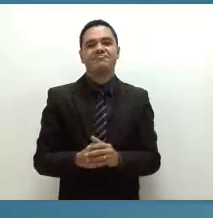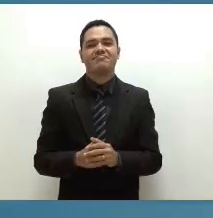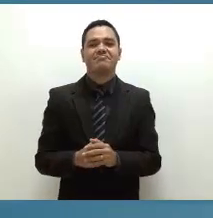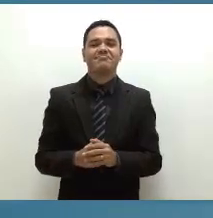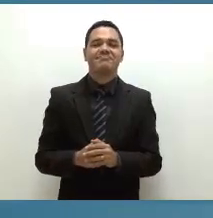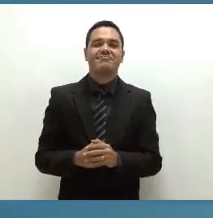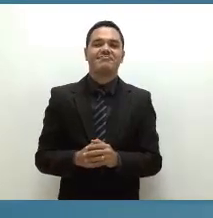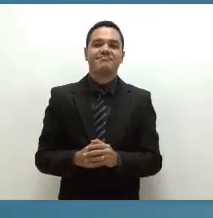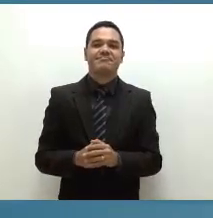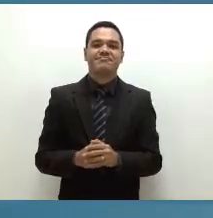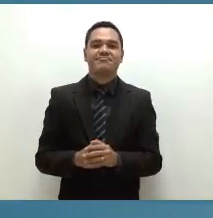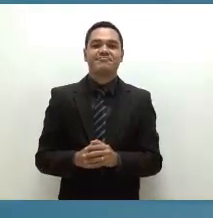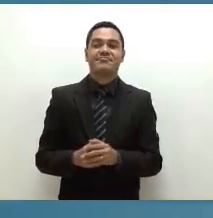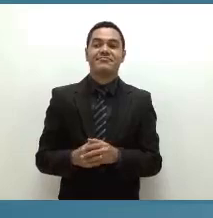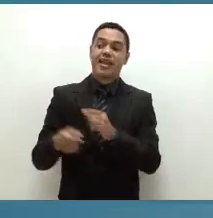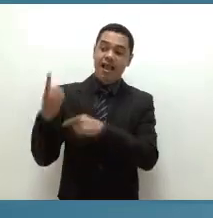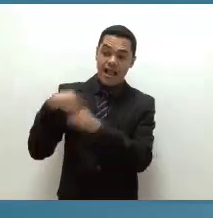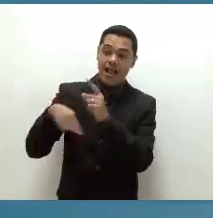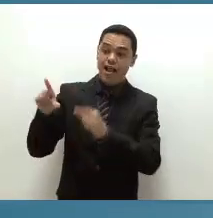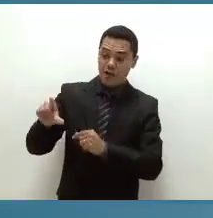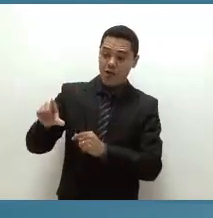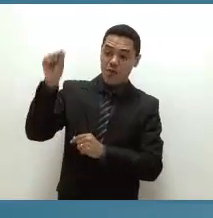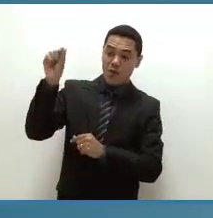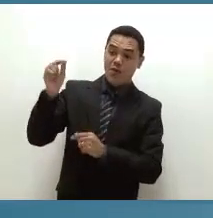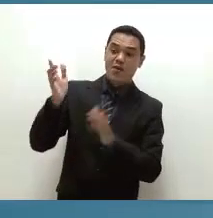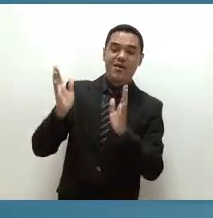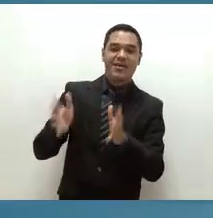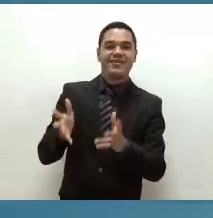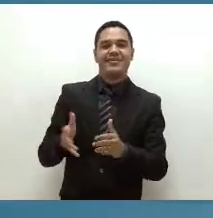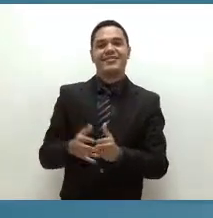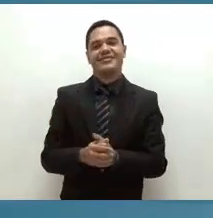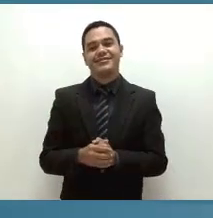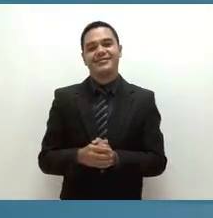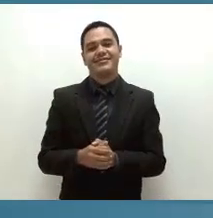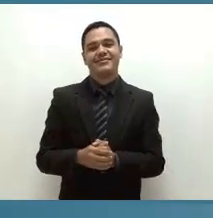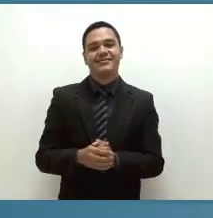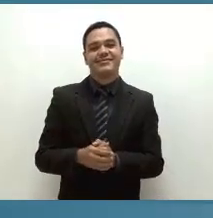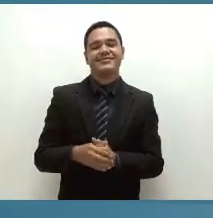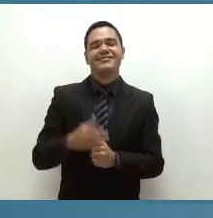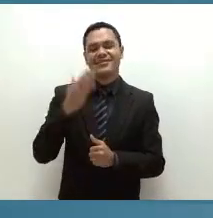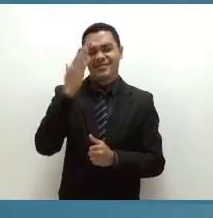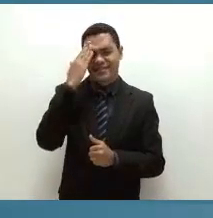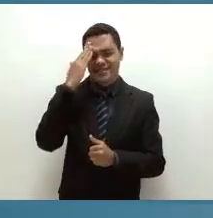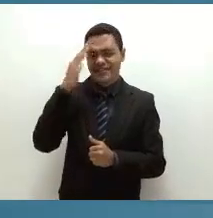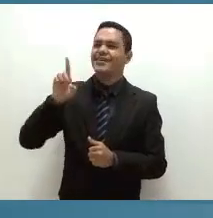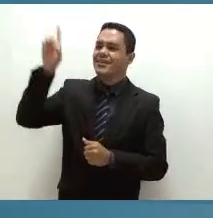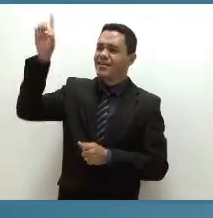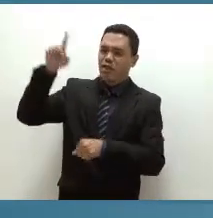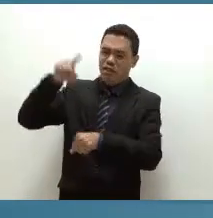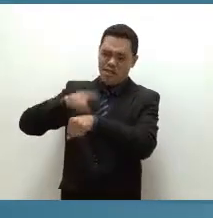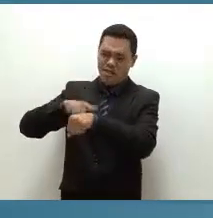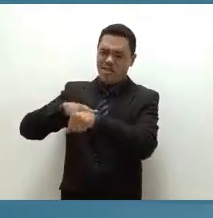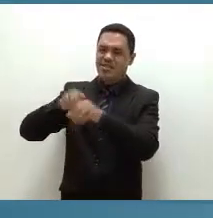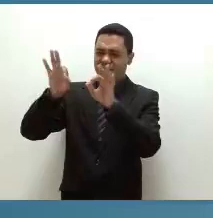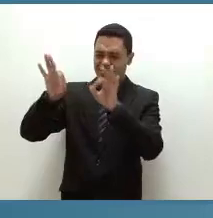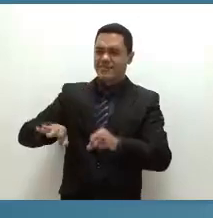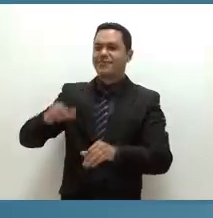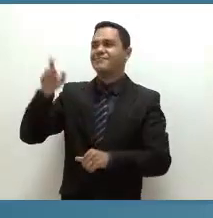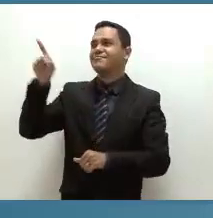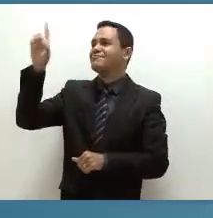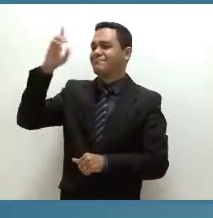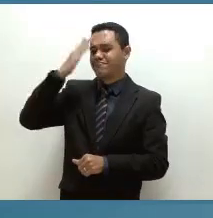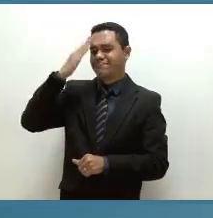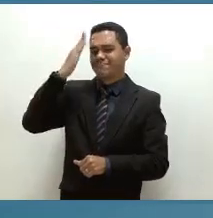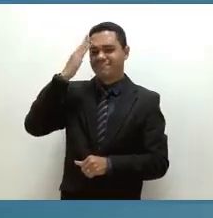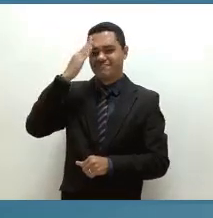deveria ter sido feita há mais tempo, mas como se diz, eu faço isso, eu sei que não tem mais momento, é uma